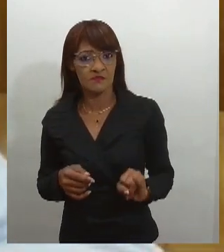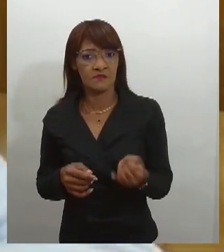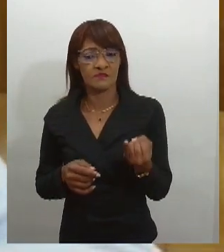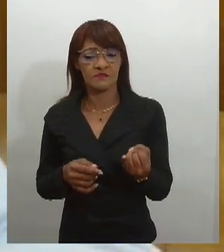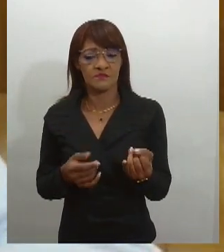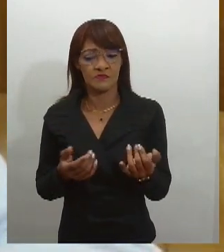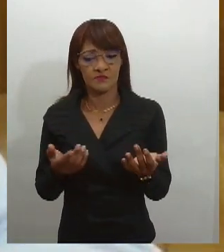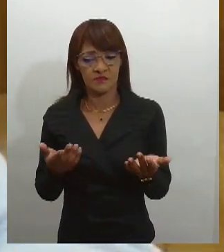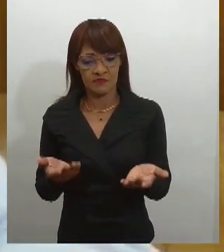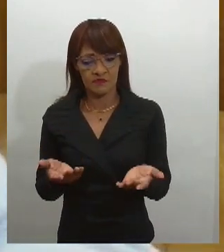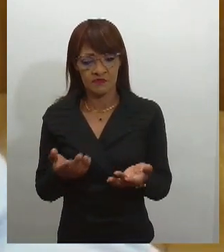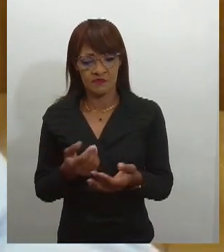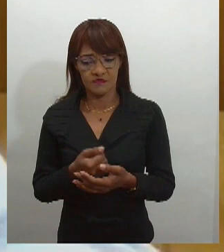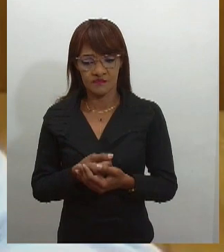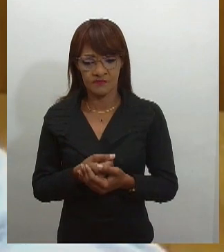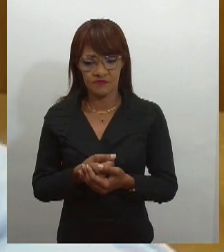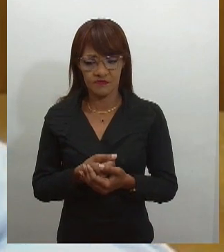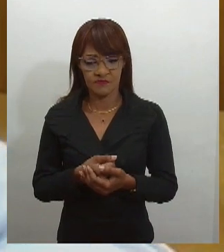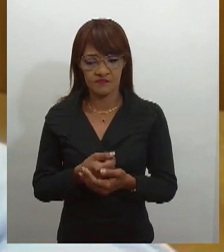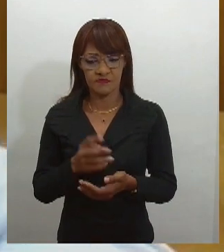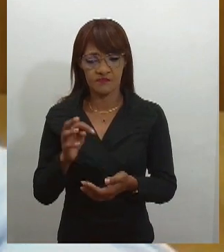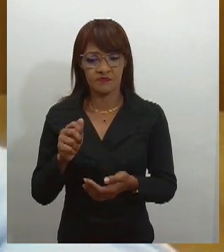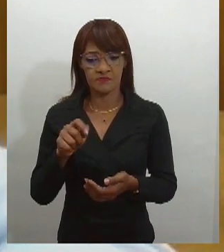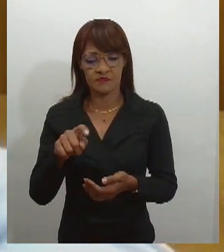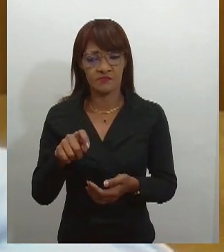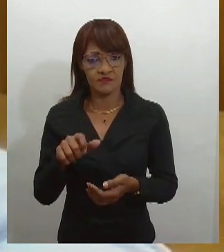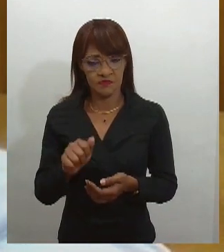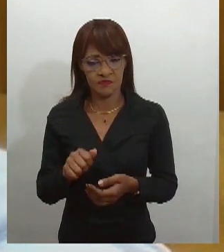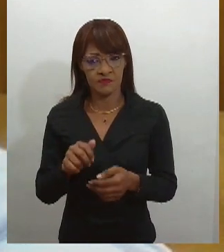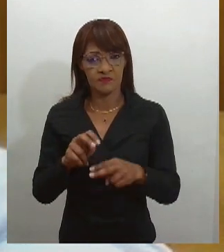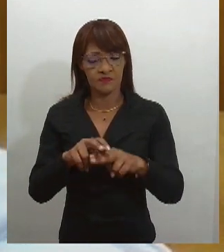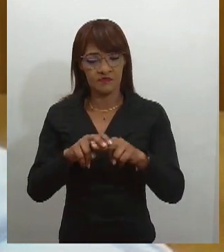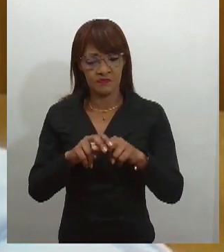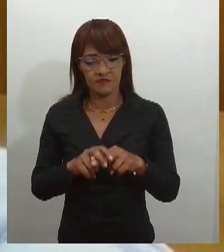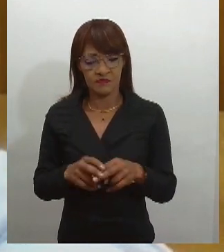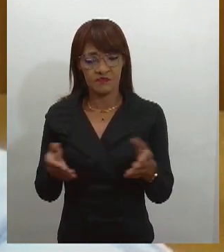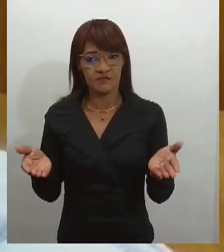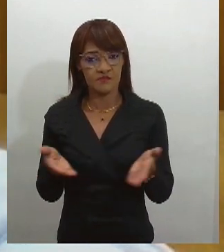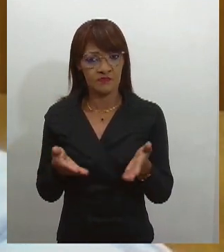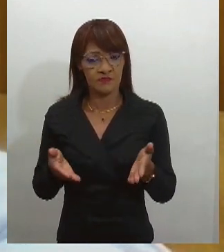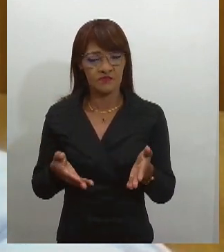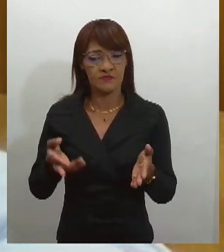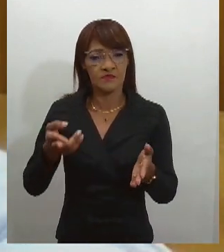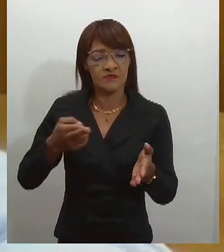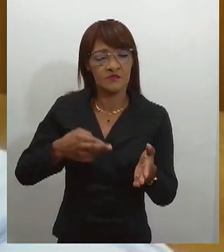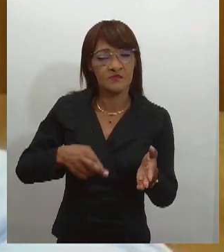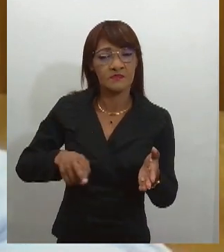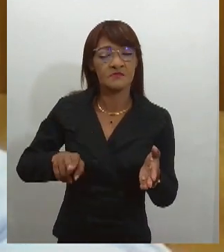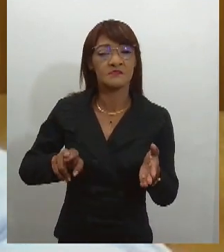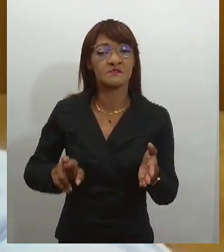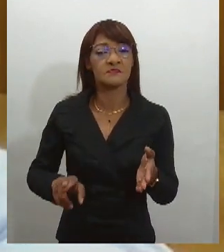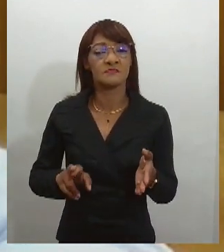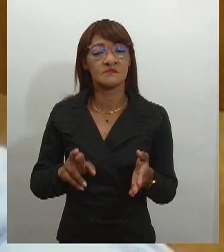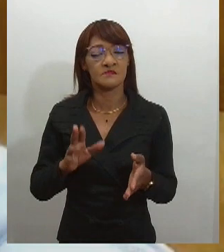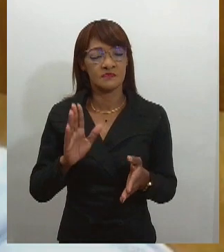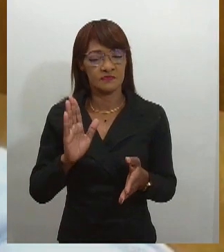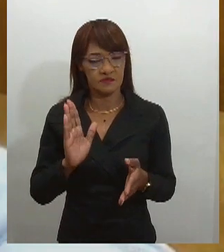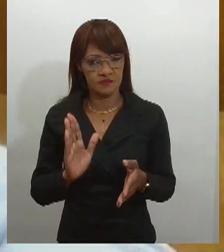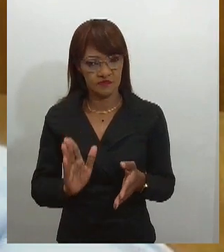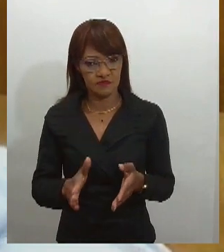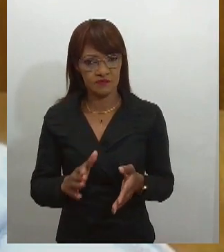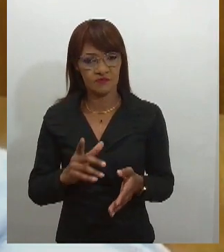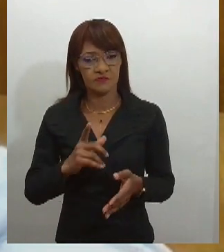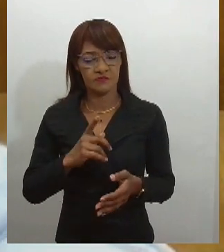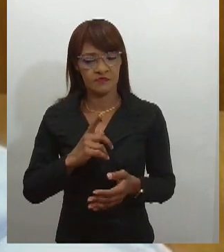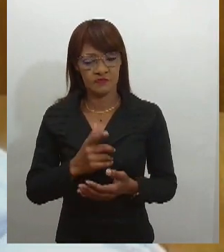essa taxa, né? Por isso que há muita revisão de juros. Existe também a chamada ação revisão